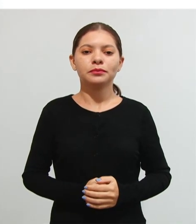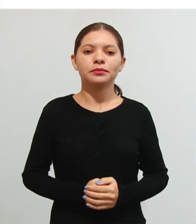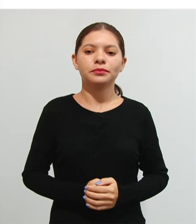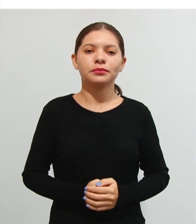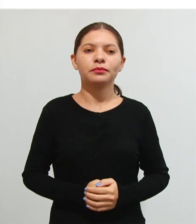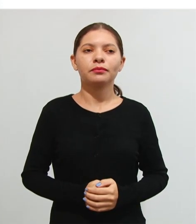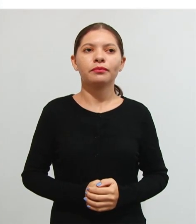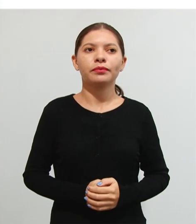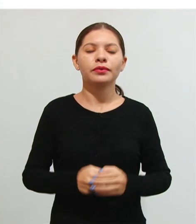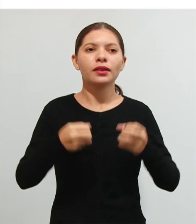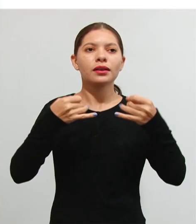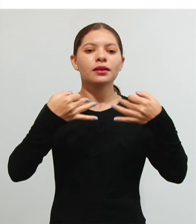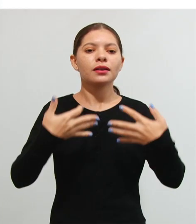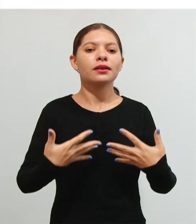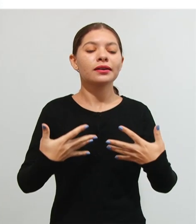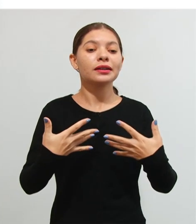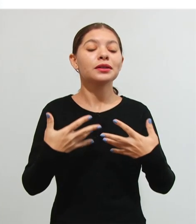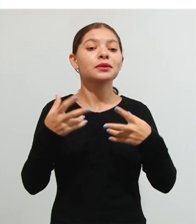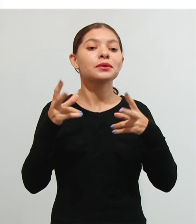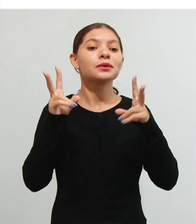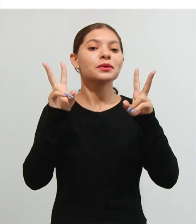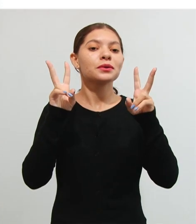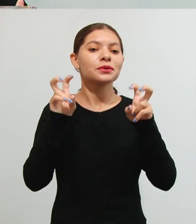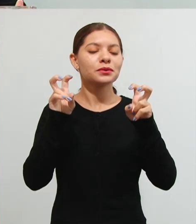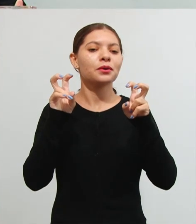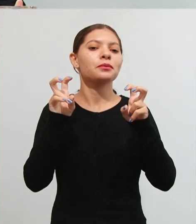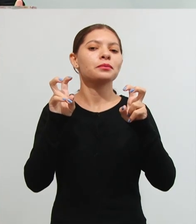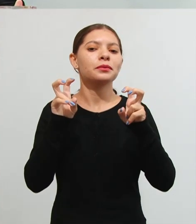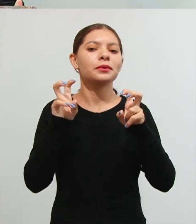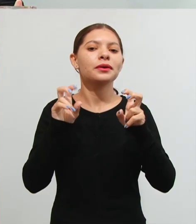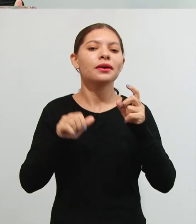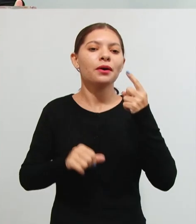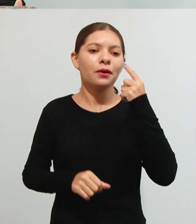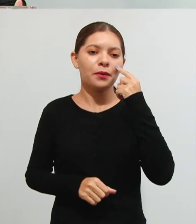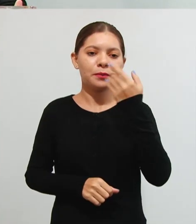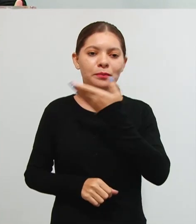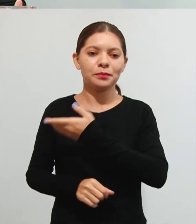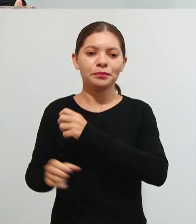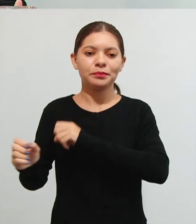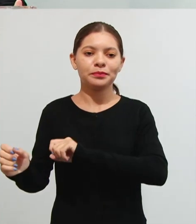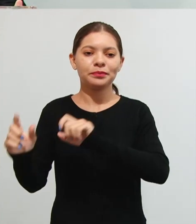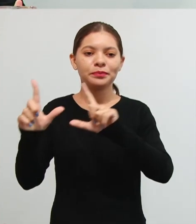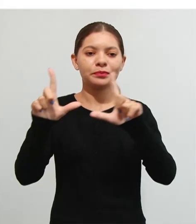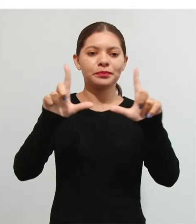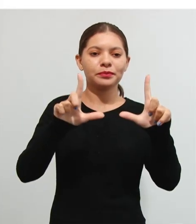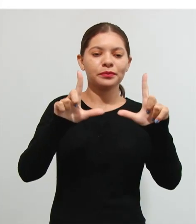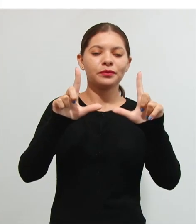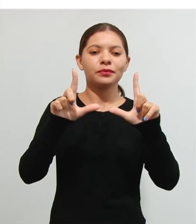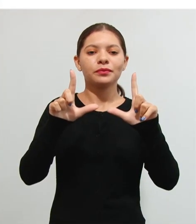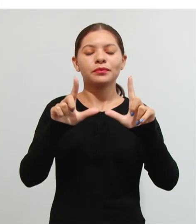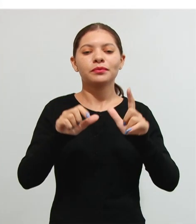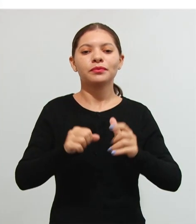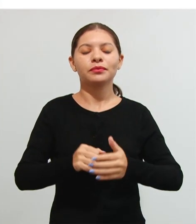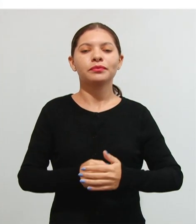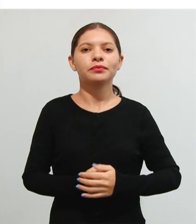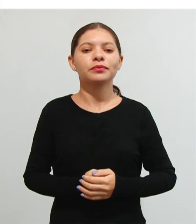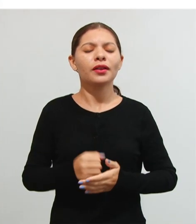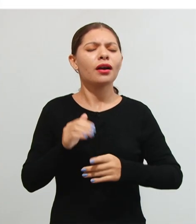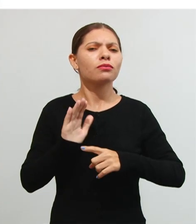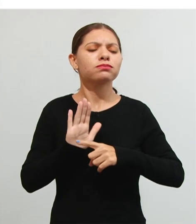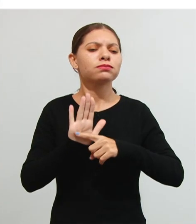E falando nessa questão de rótulos, né, de taxar a pessoa, nós trazemos aqui a questão dos níveis de suporte.